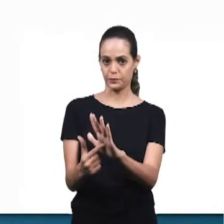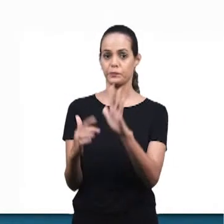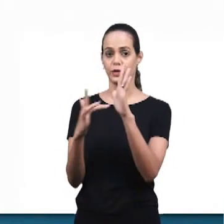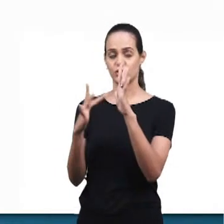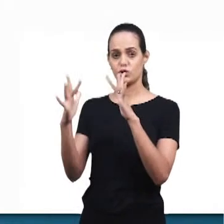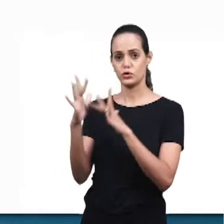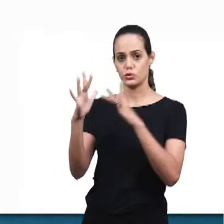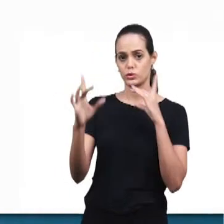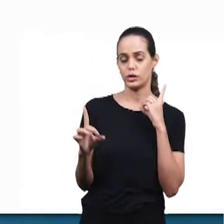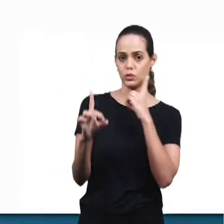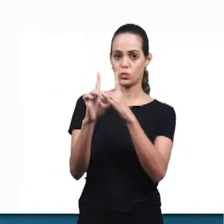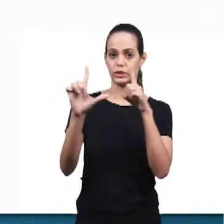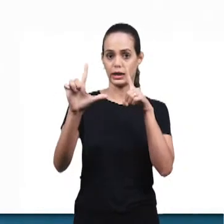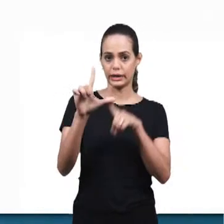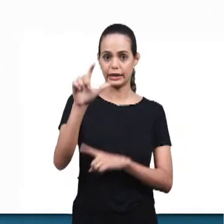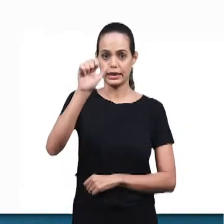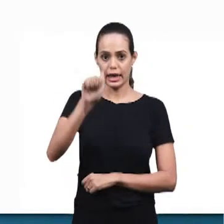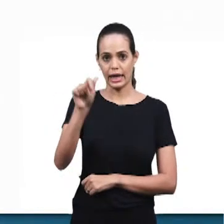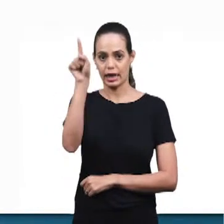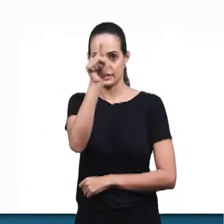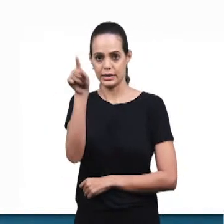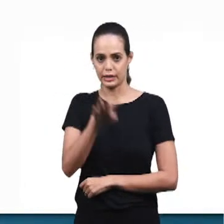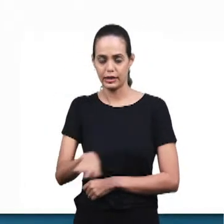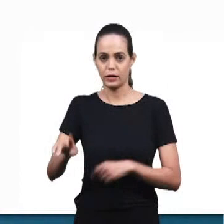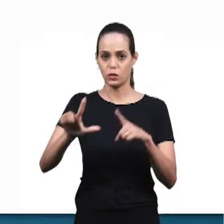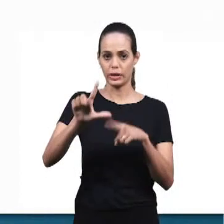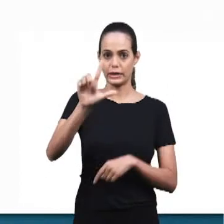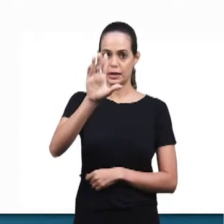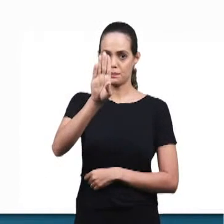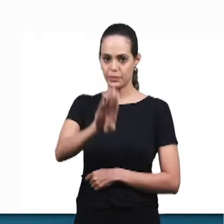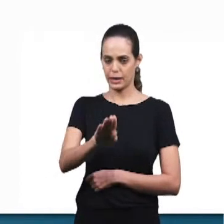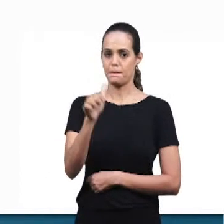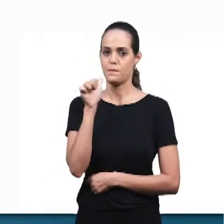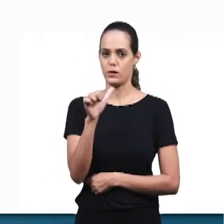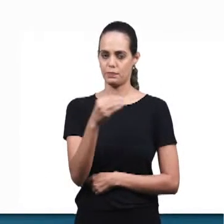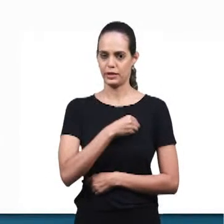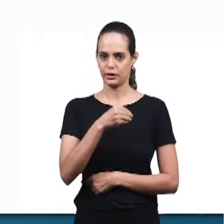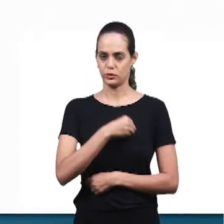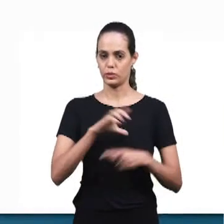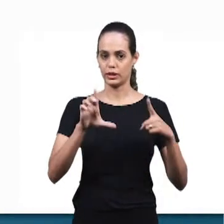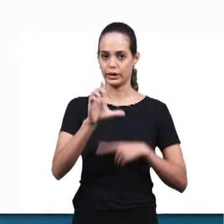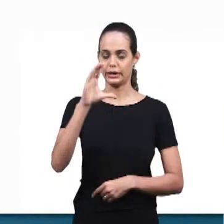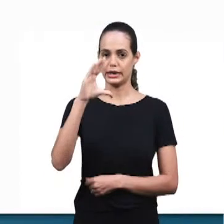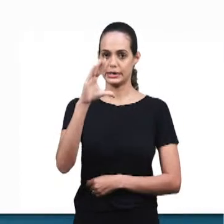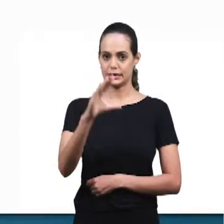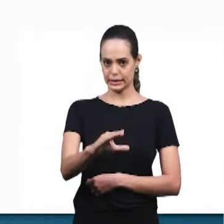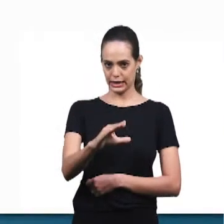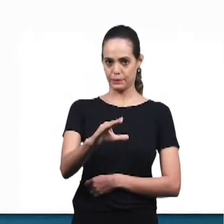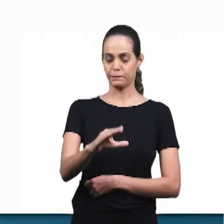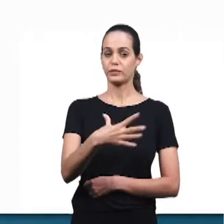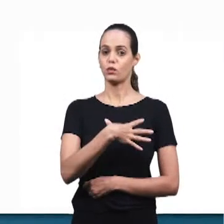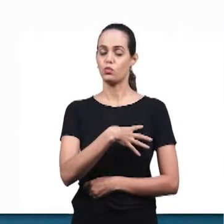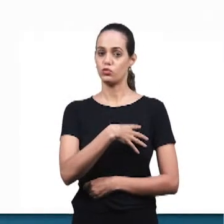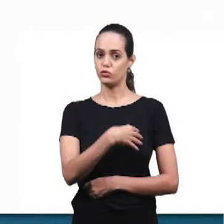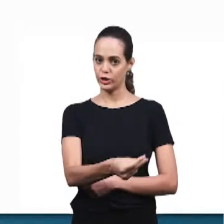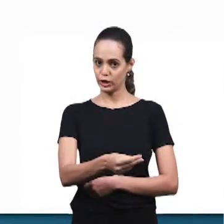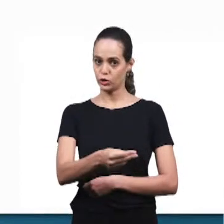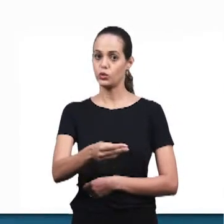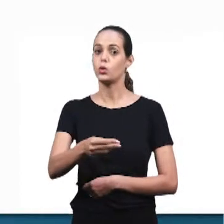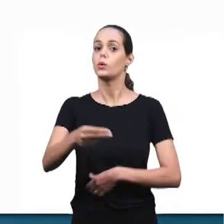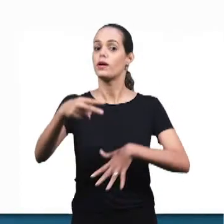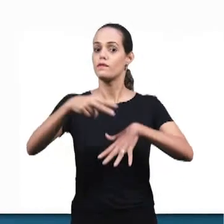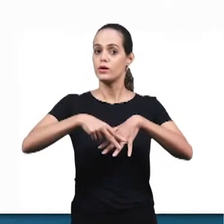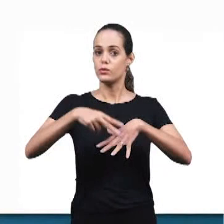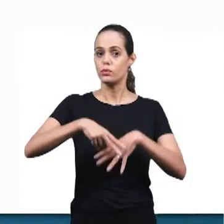com letra A, Zaqueu, letra B, a mulher pecadora, letra C, o filho da viúva de Naim e